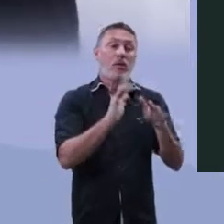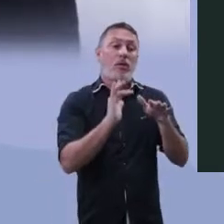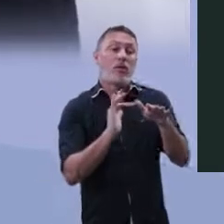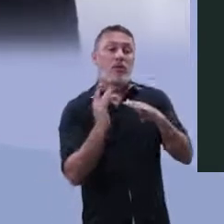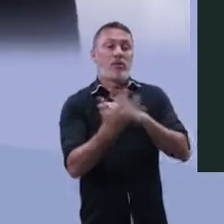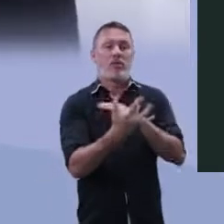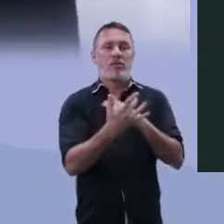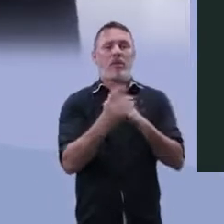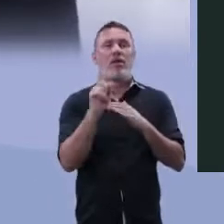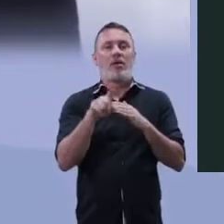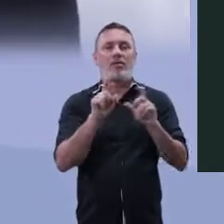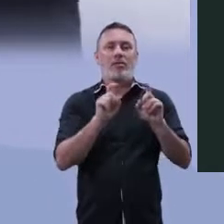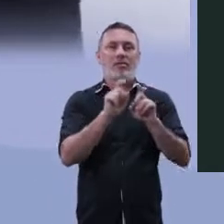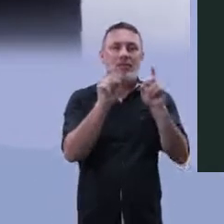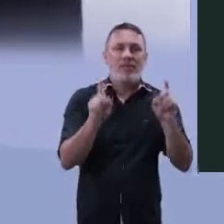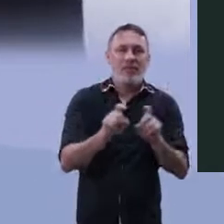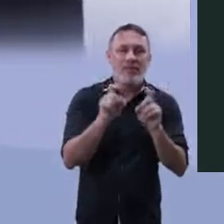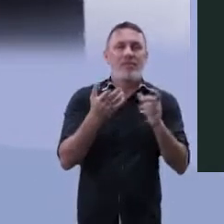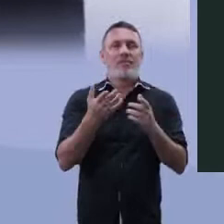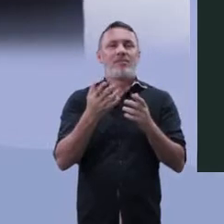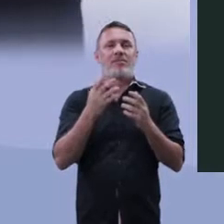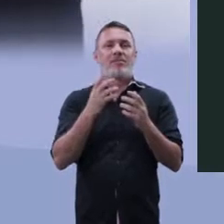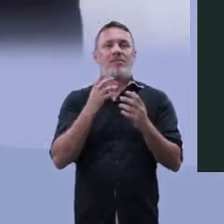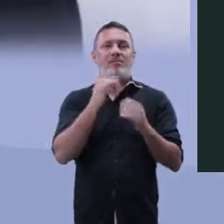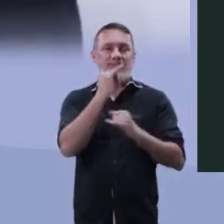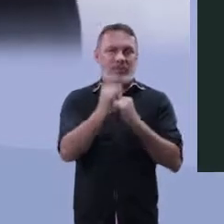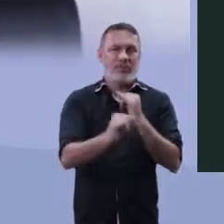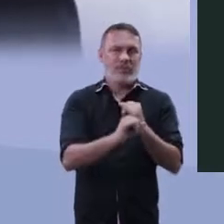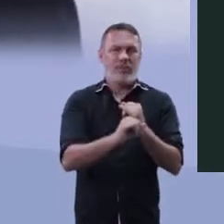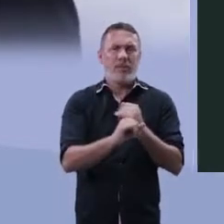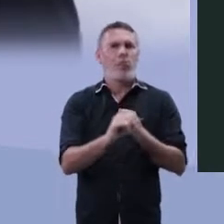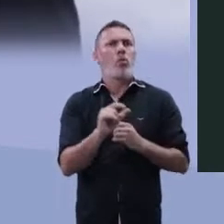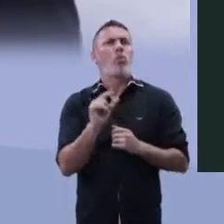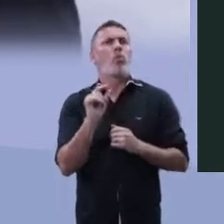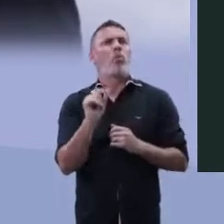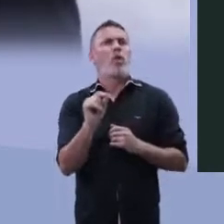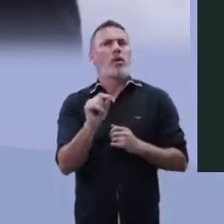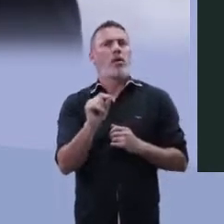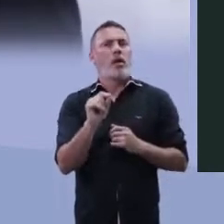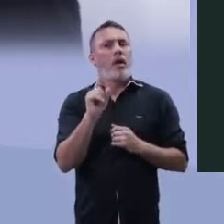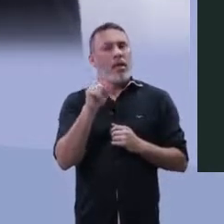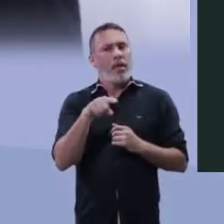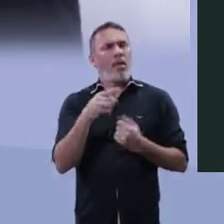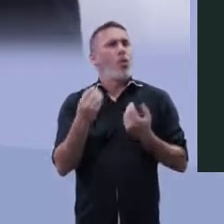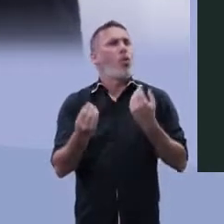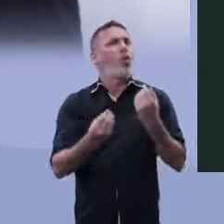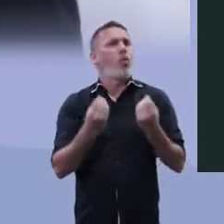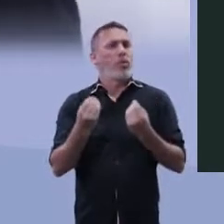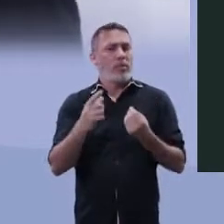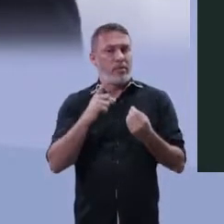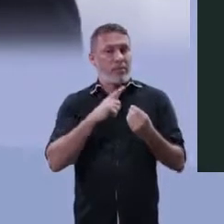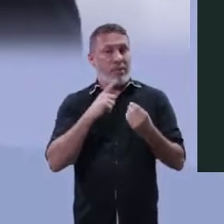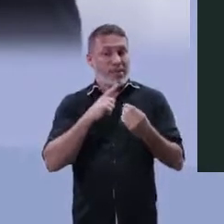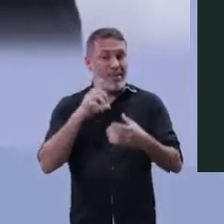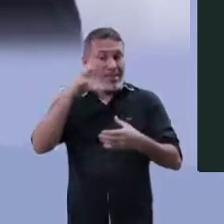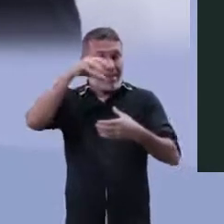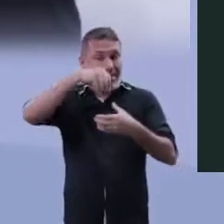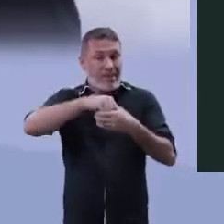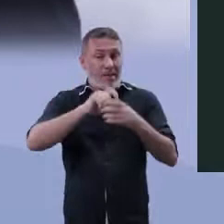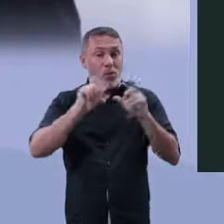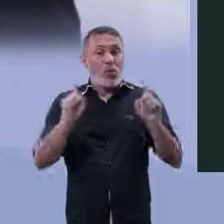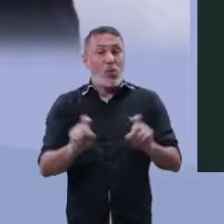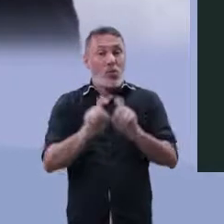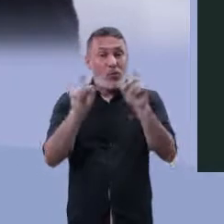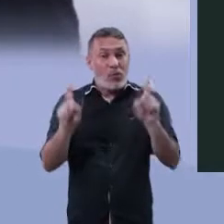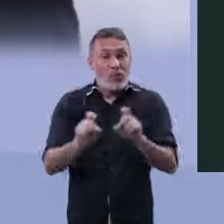ainda partindo do princípio dessa definição, o que é que nós queremos dizer com isso? Que aí você está importando